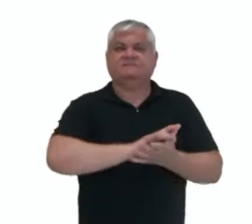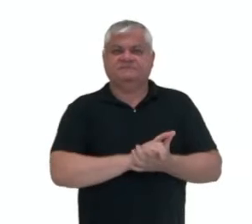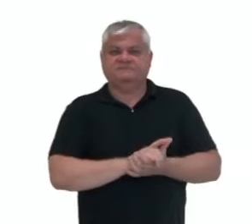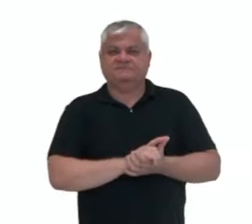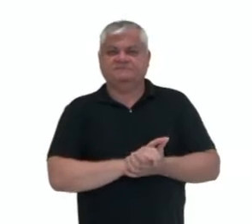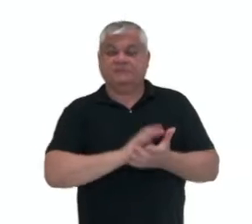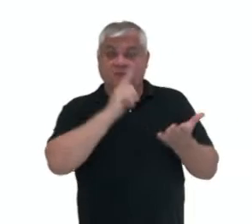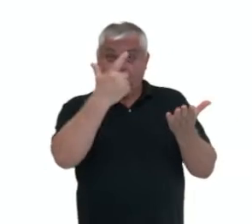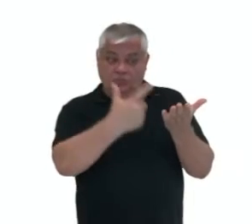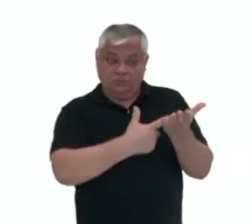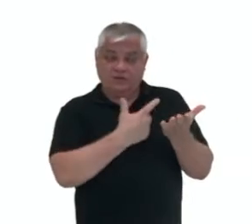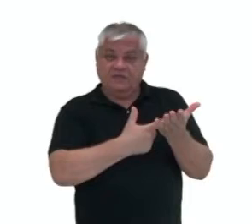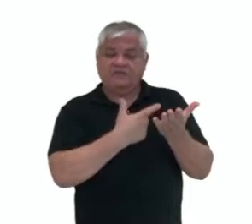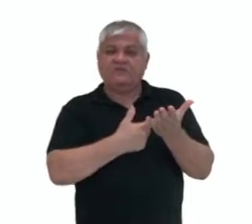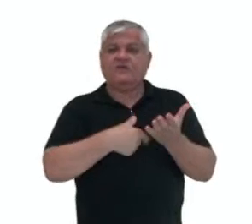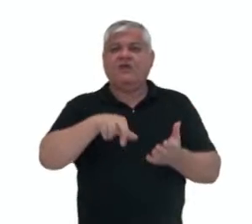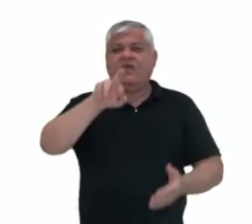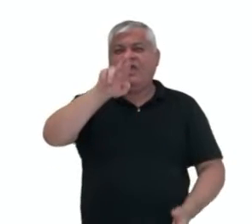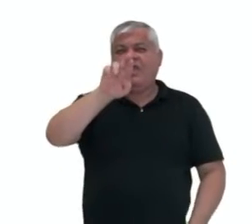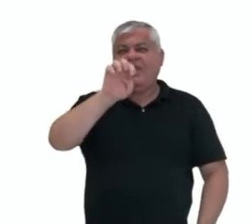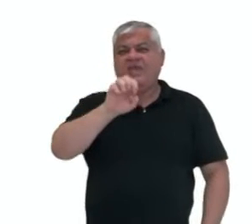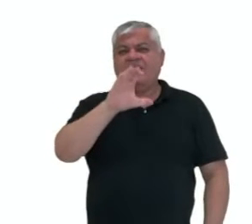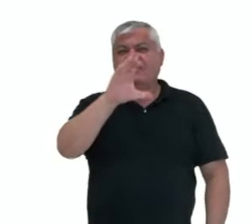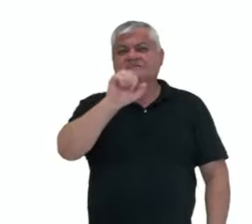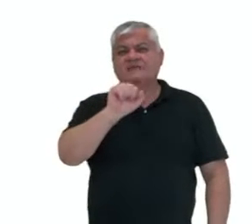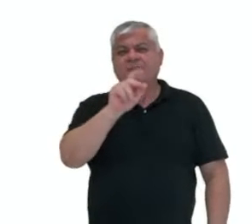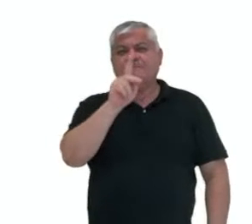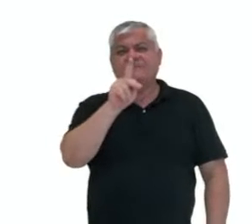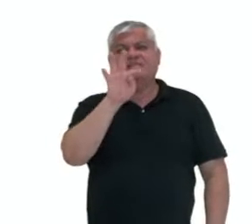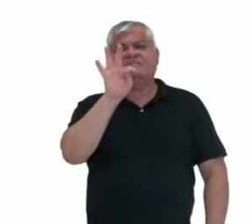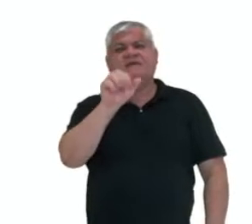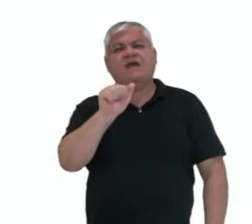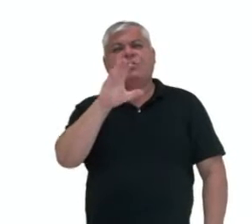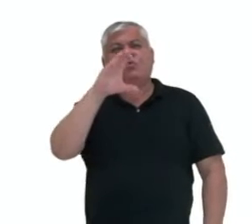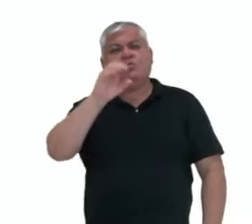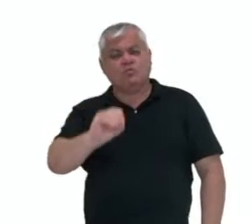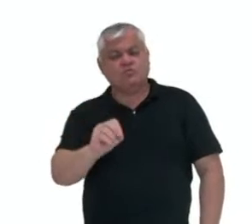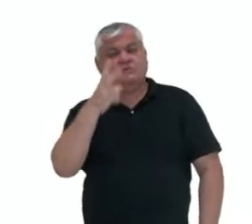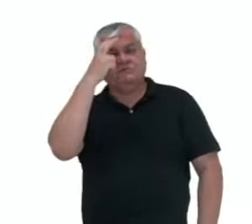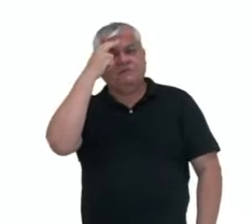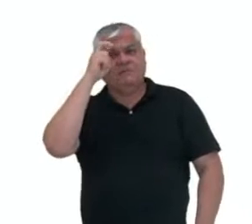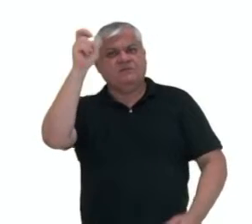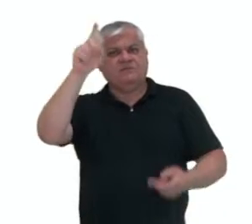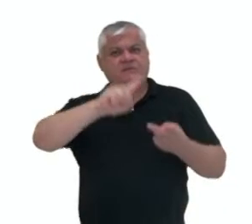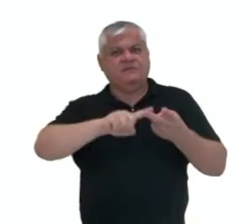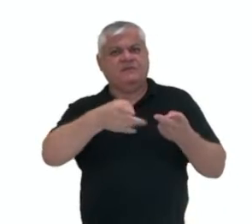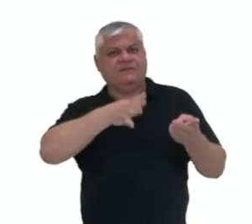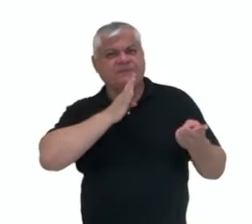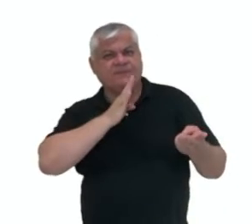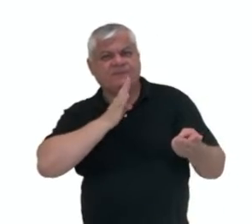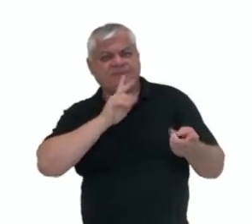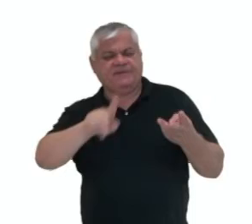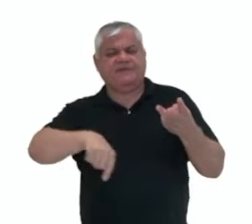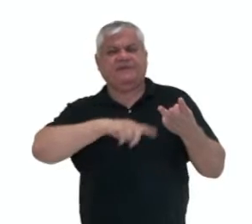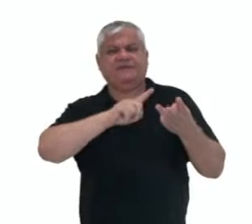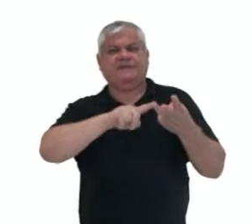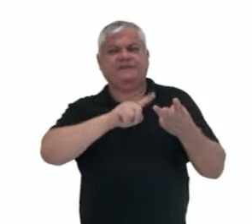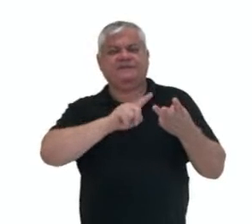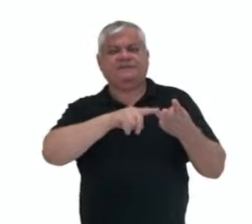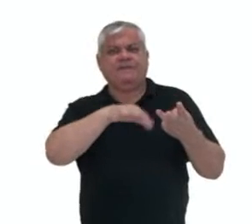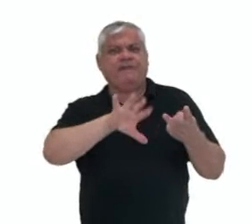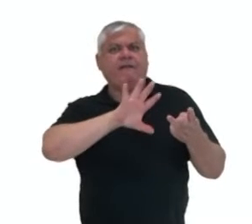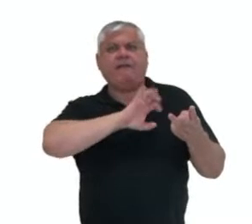são receptáculos e veículos da sabedoria, dos conhecimentos e das sensibilidades. Cultivar o apreço por